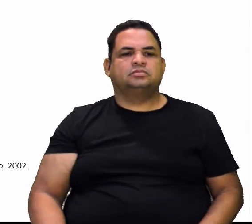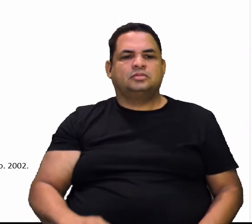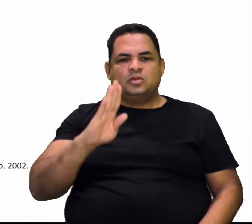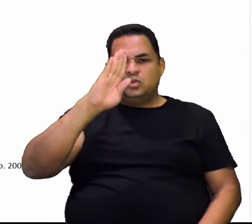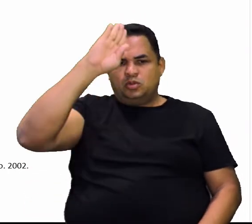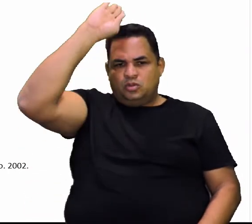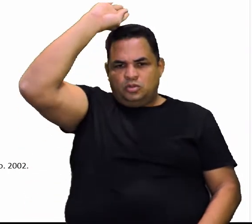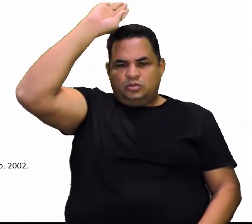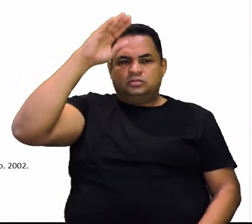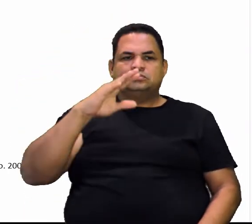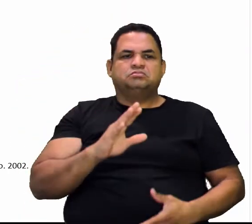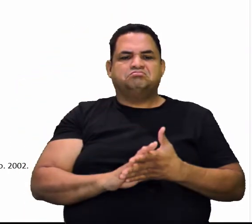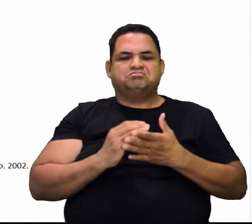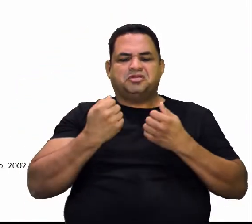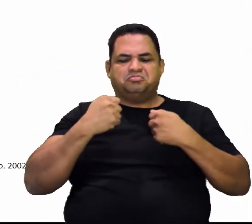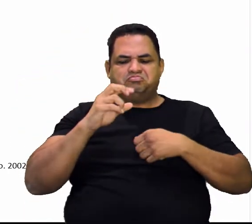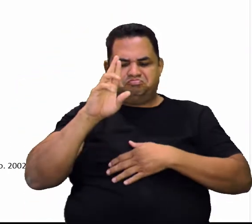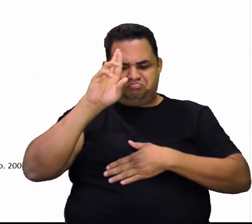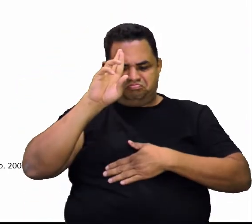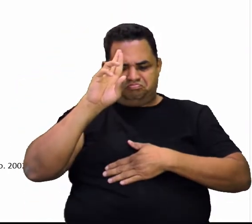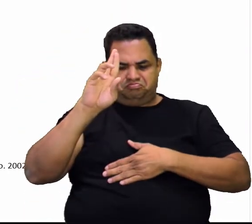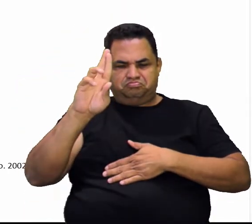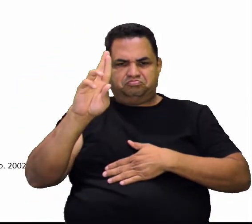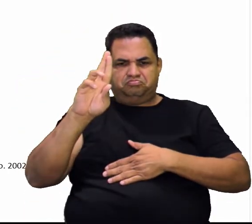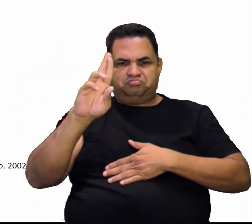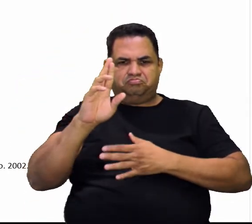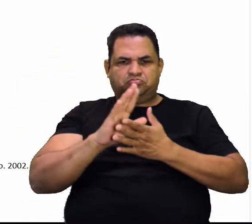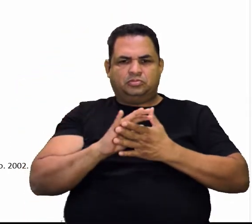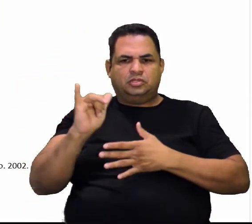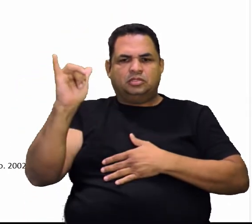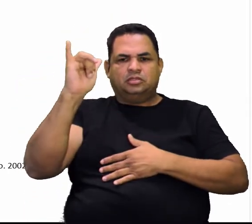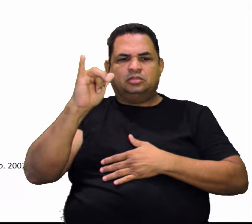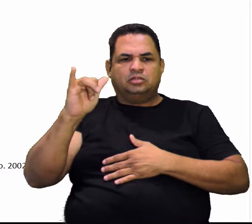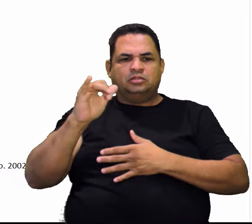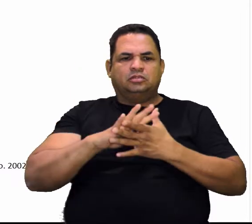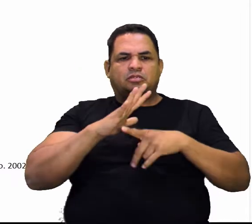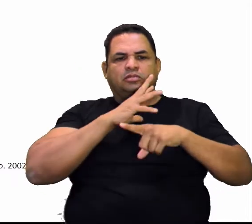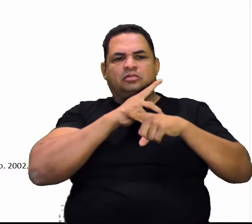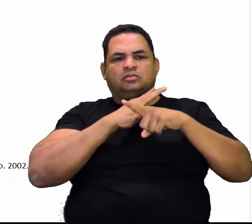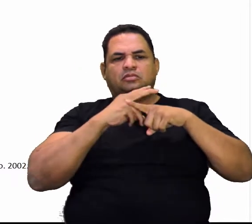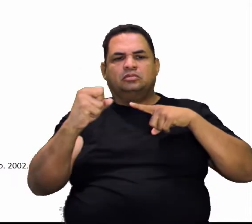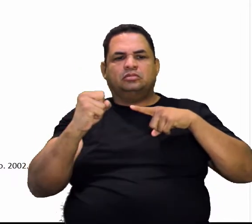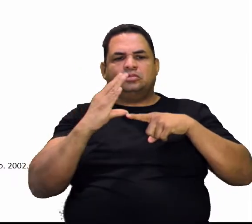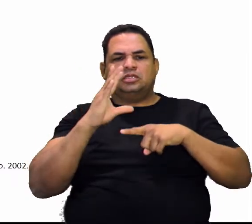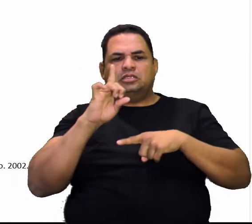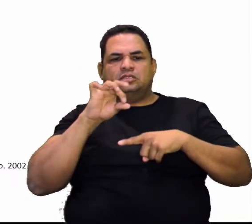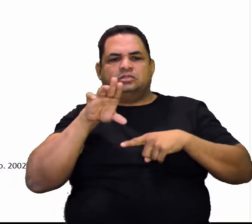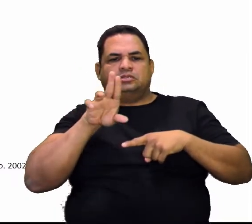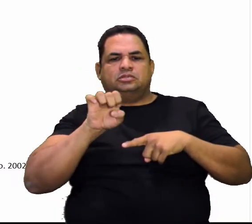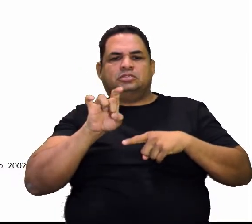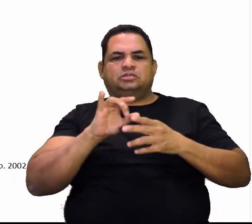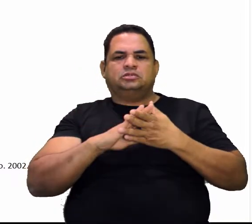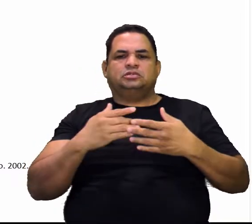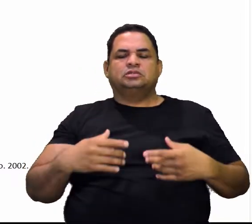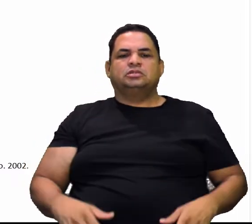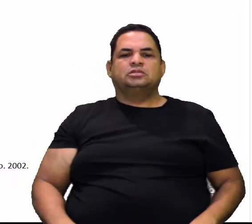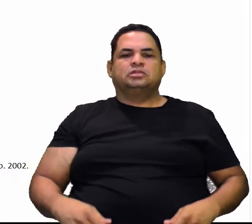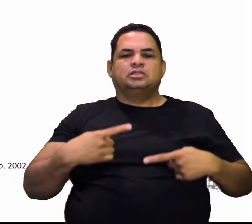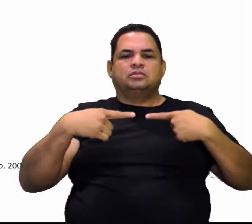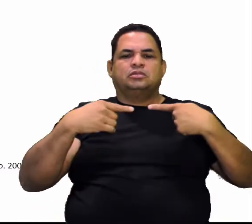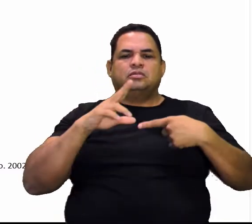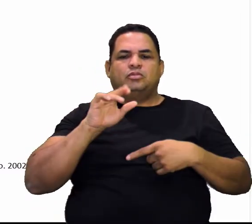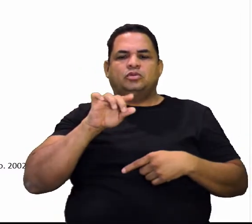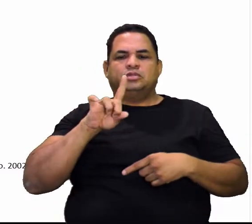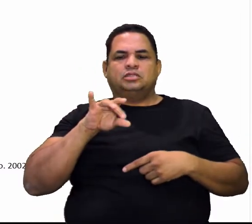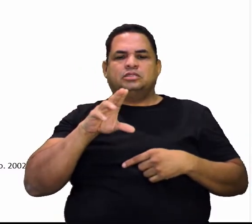Roma dominou a Itália, venceu os cartagineses nas